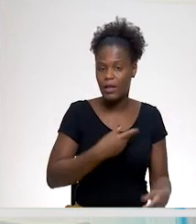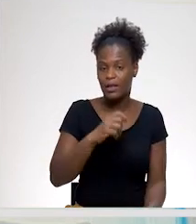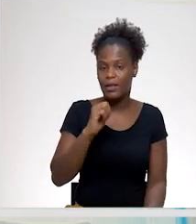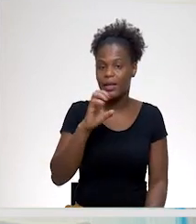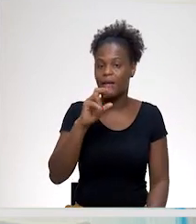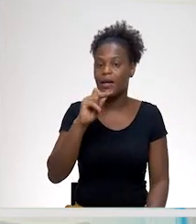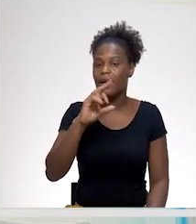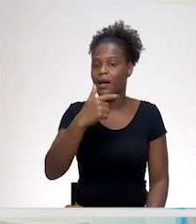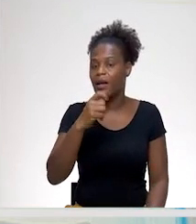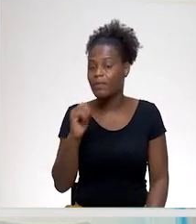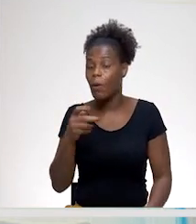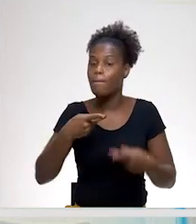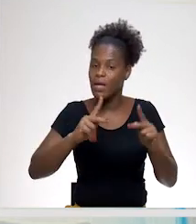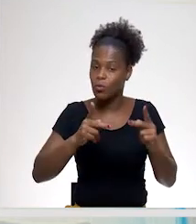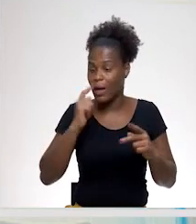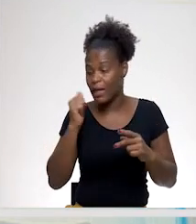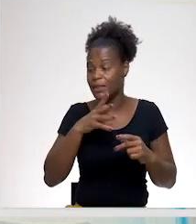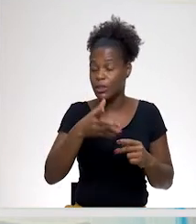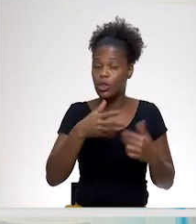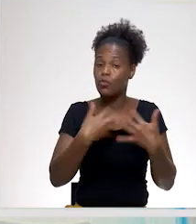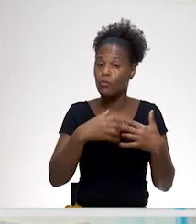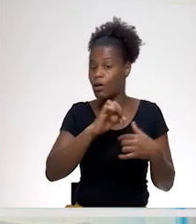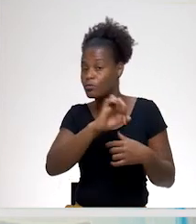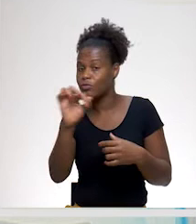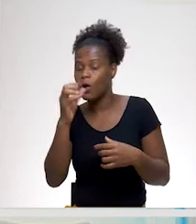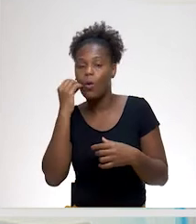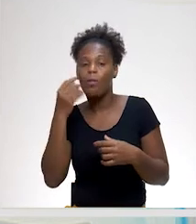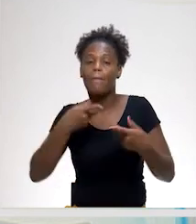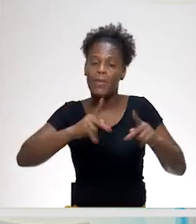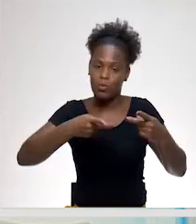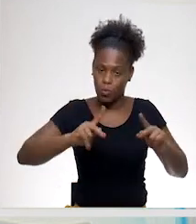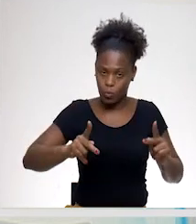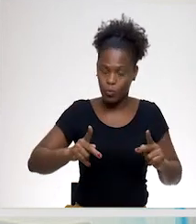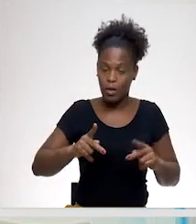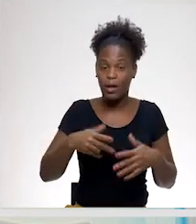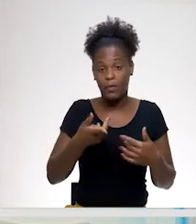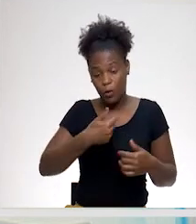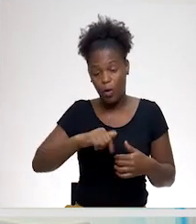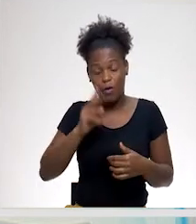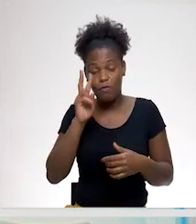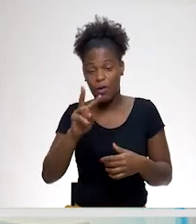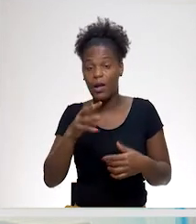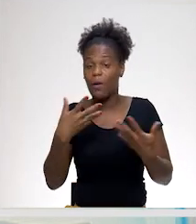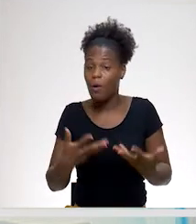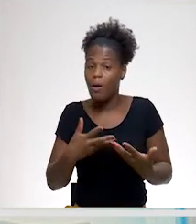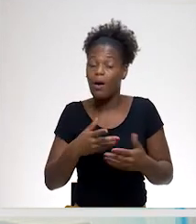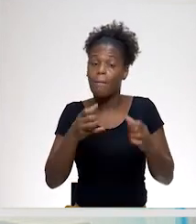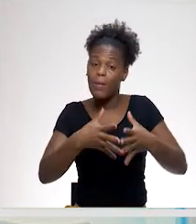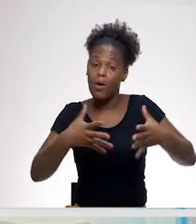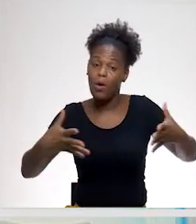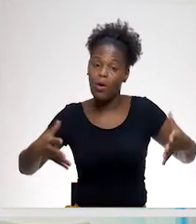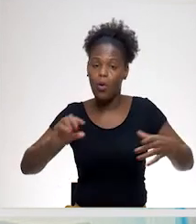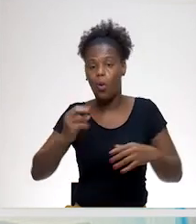de Descartes é um método e ele considerou essa sua dúvida como um método. E acabamos de ver, então,